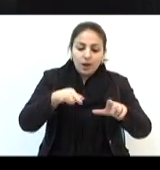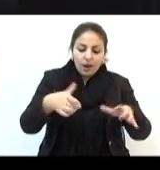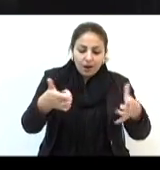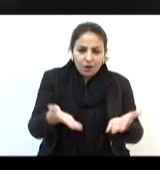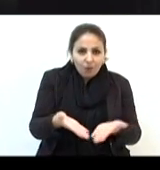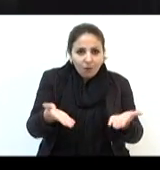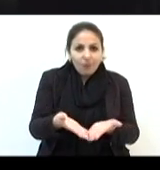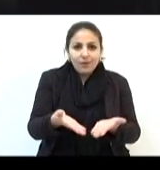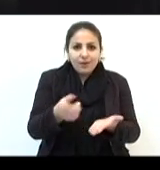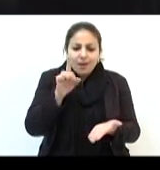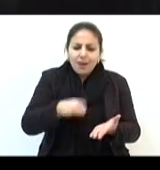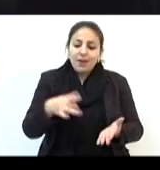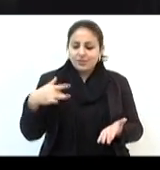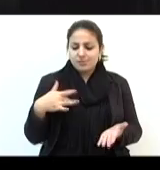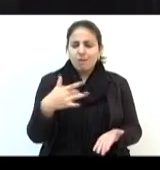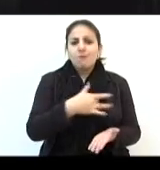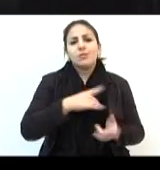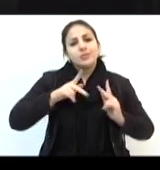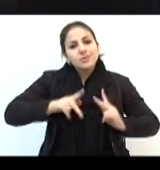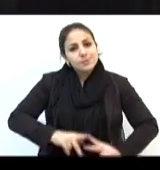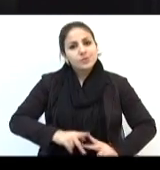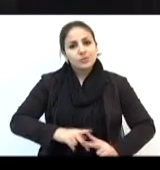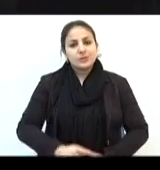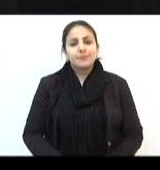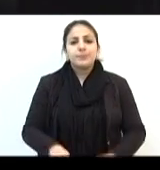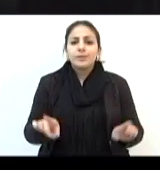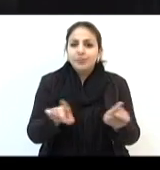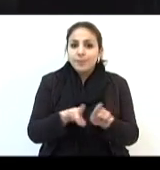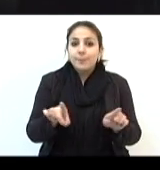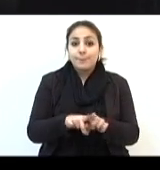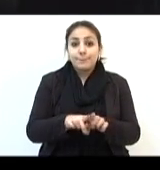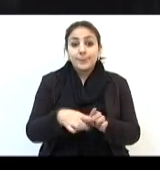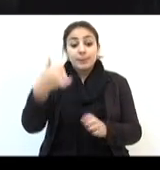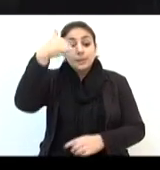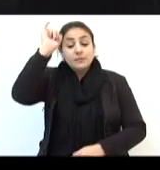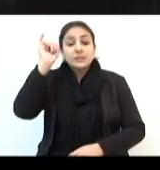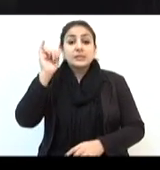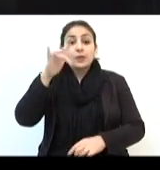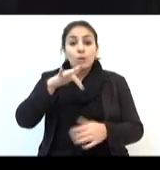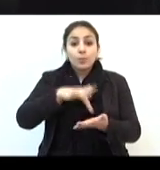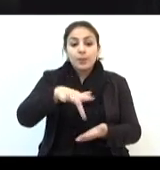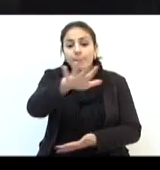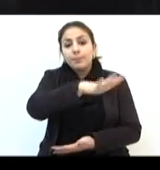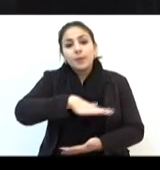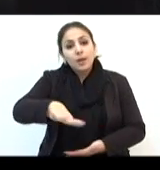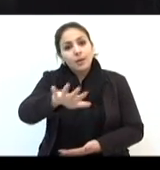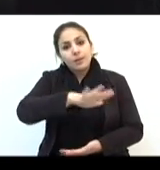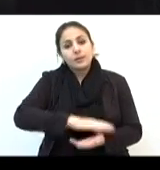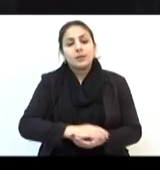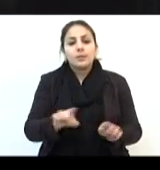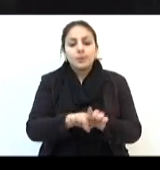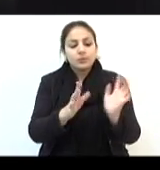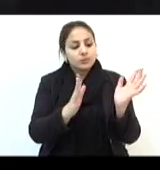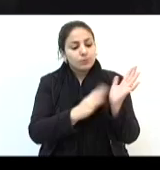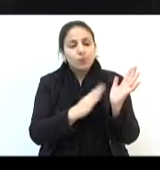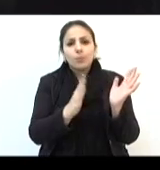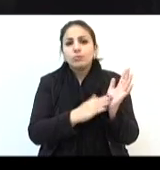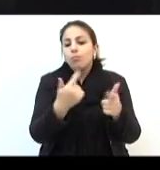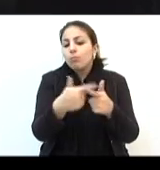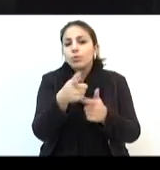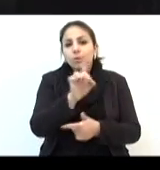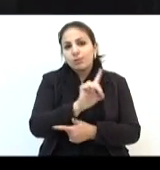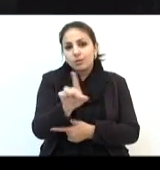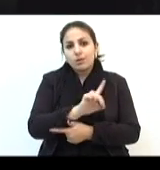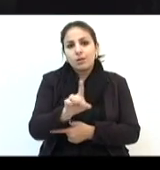fato, é com a saúde das pessoas, é com a preservação do meio ambiente e agora com essa pauta também, por que